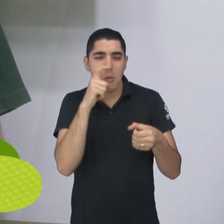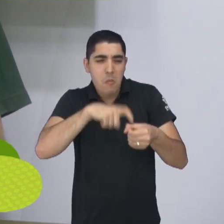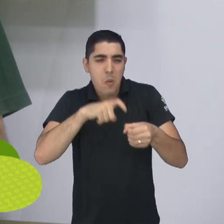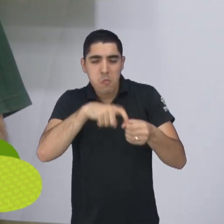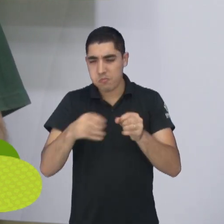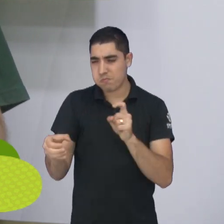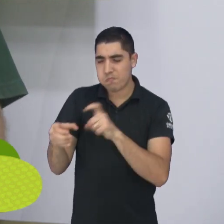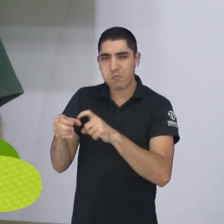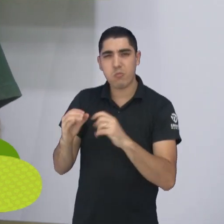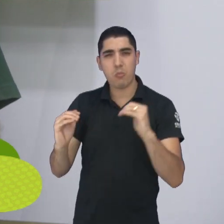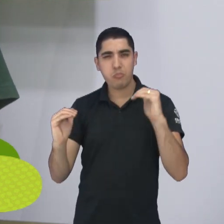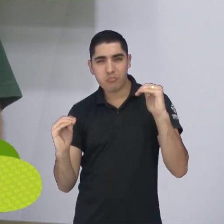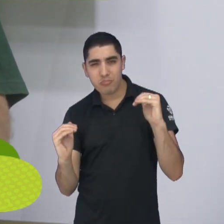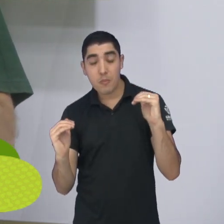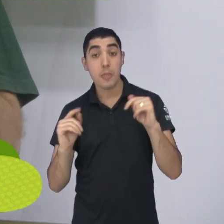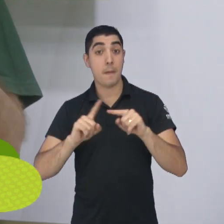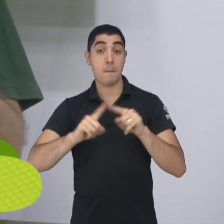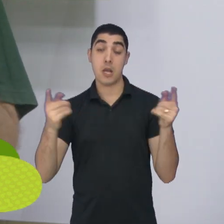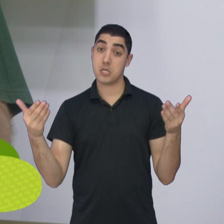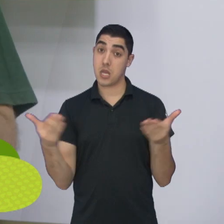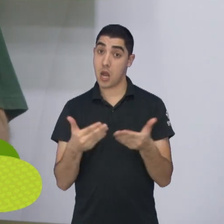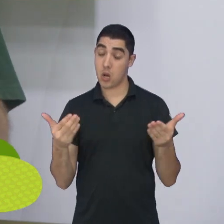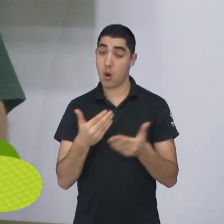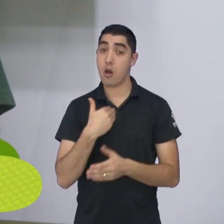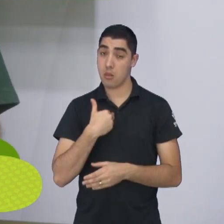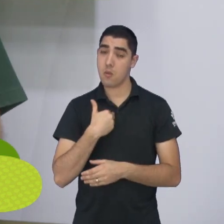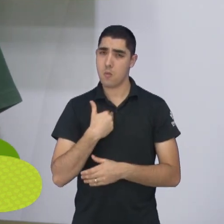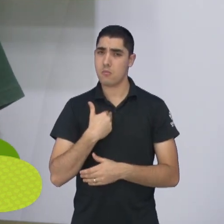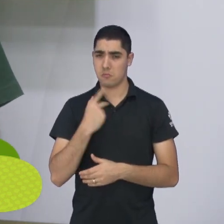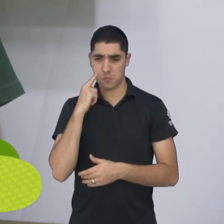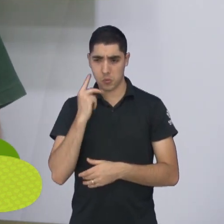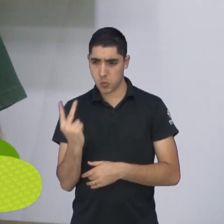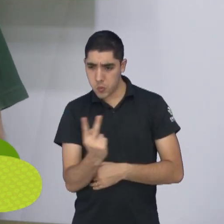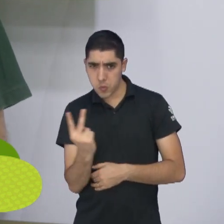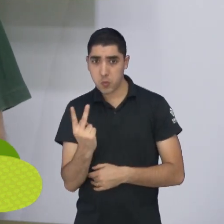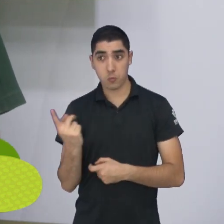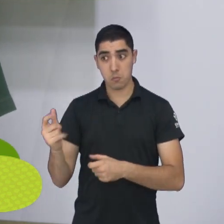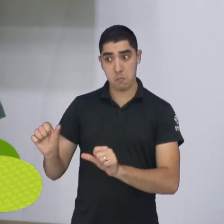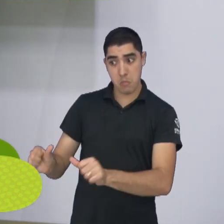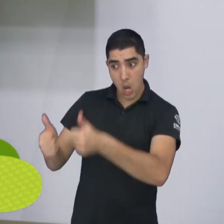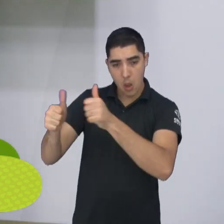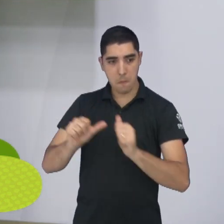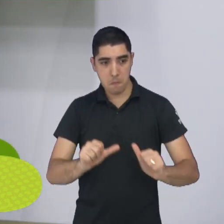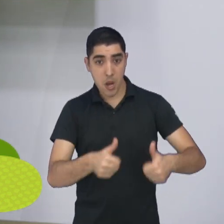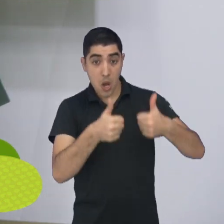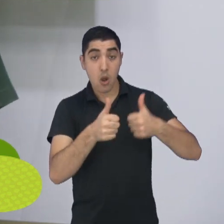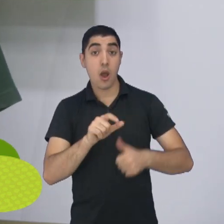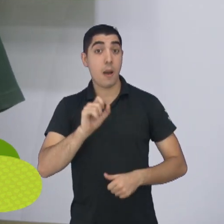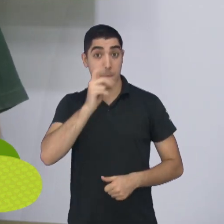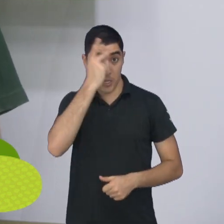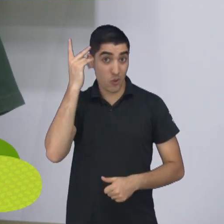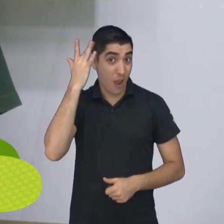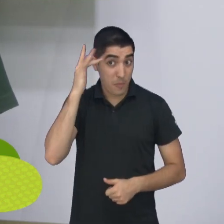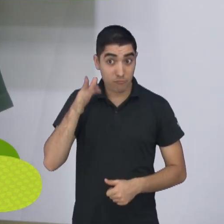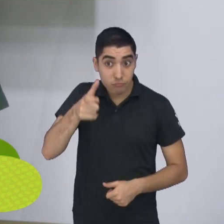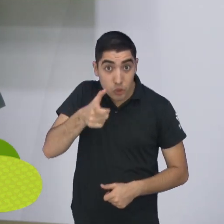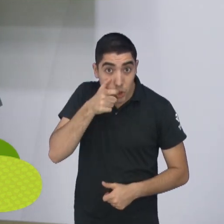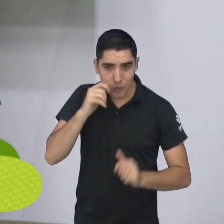Então, agora acho que os dois times voltaram a fazer bons jogos. Quem for ao ginásio amanhã,